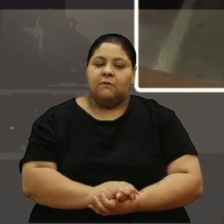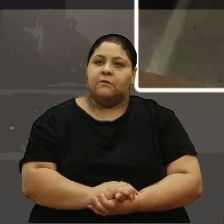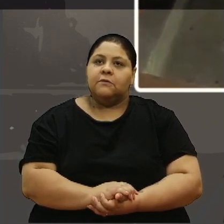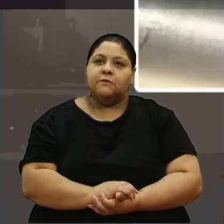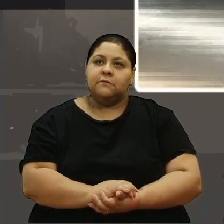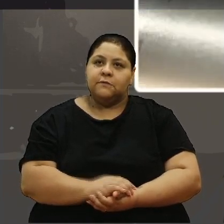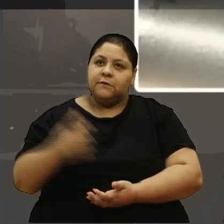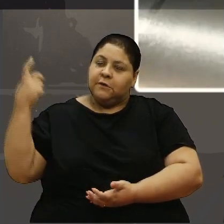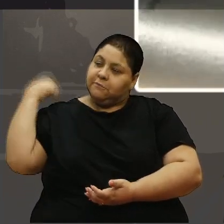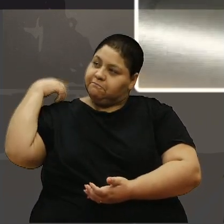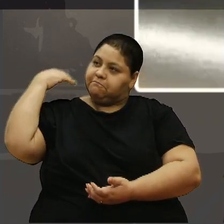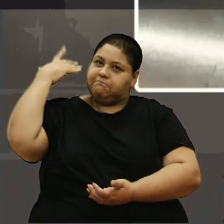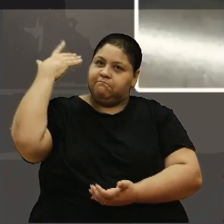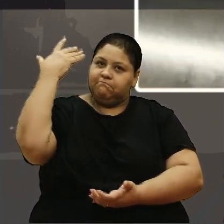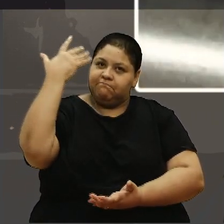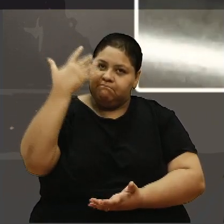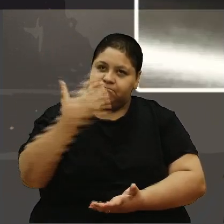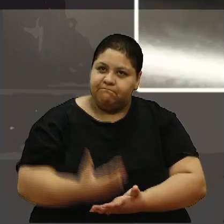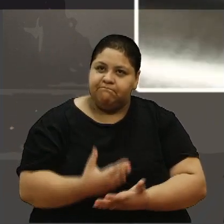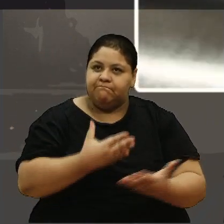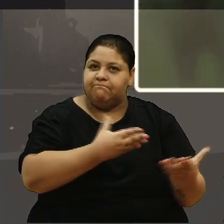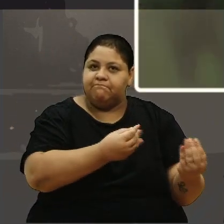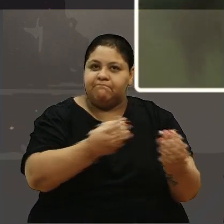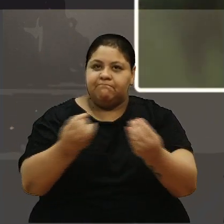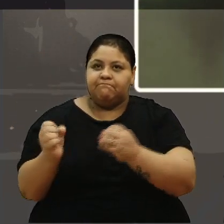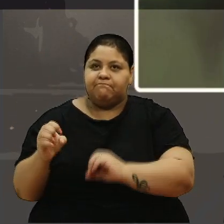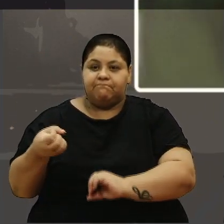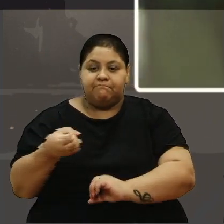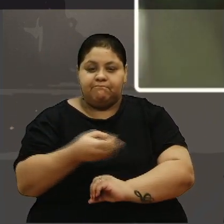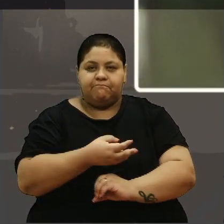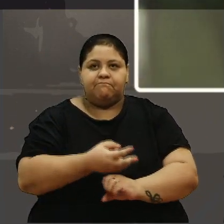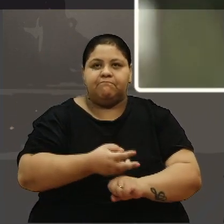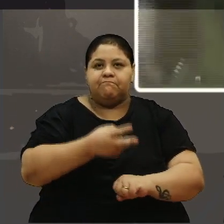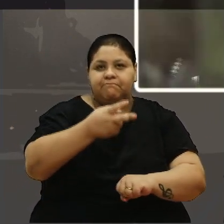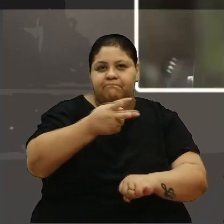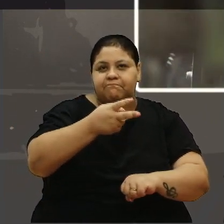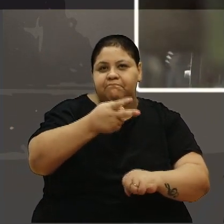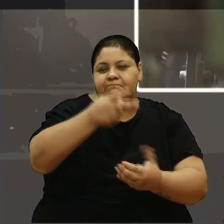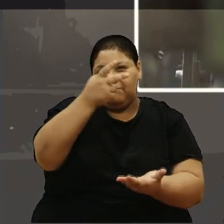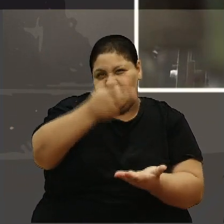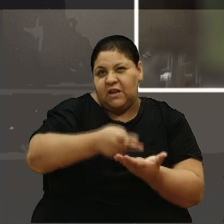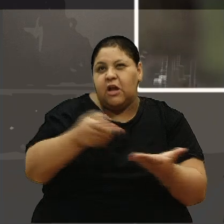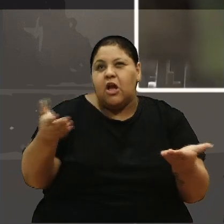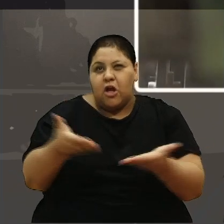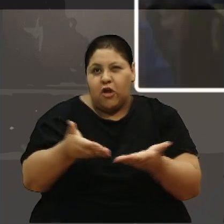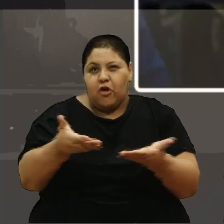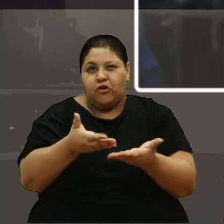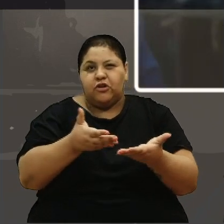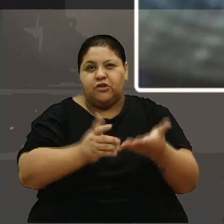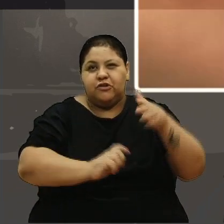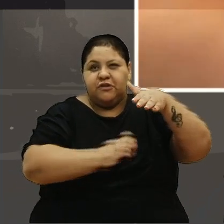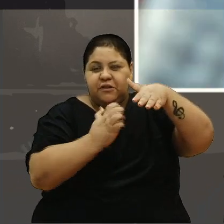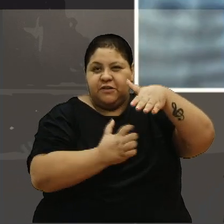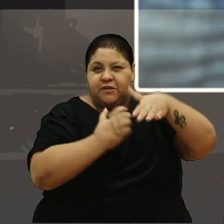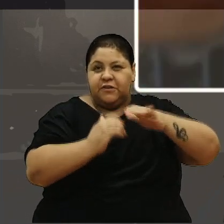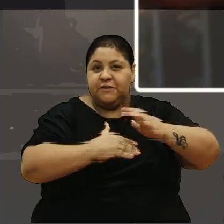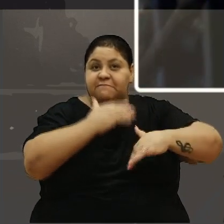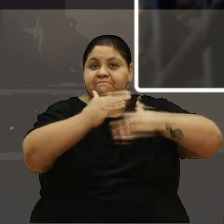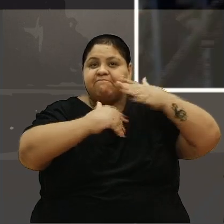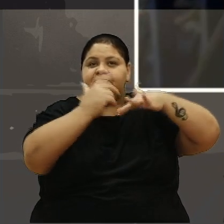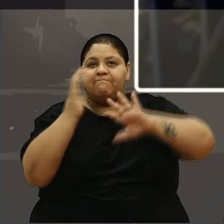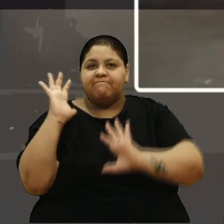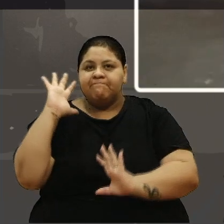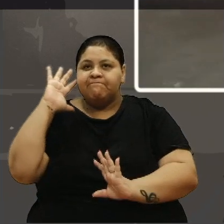De lá até agora, foram muitos novos produtos e, atualmente, a Autotrave desenvolve soluções